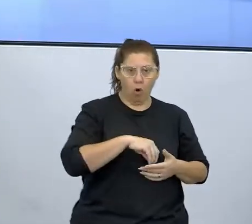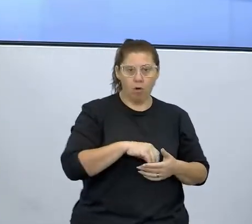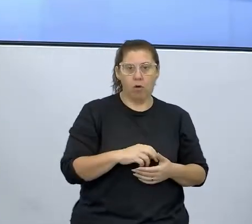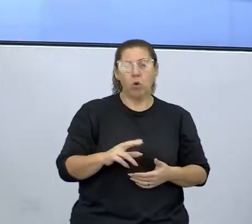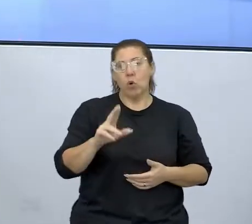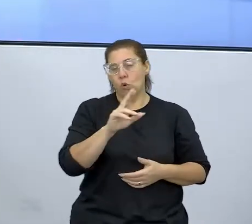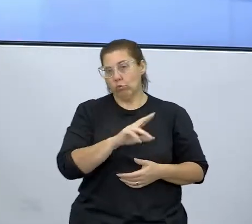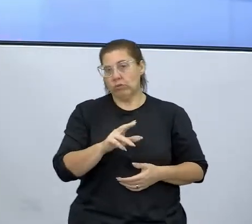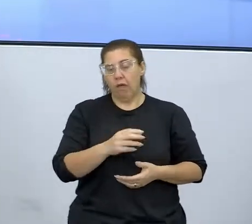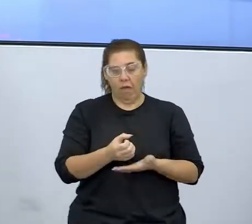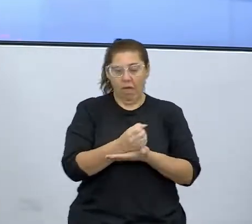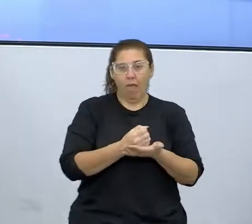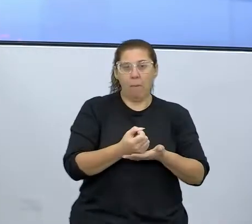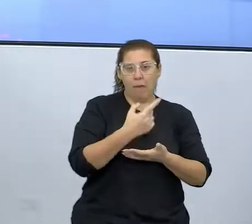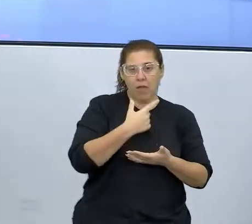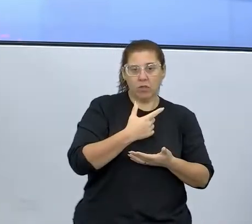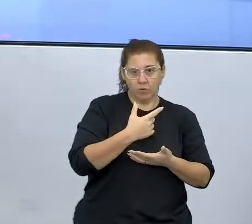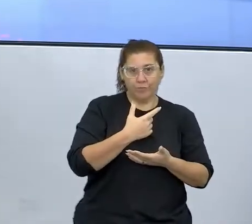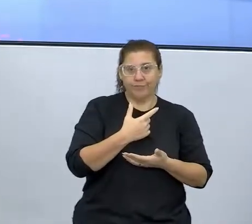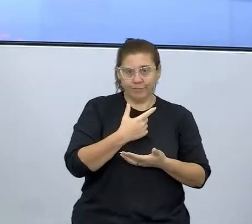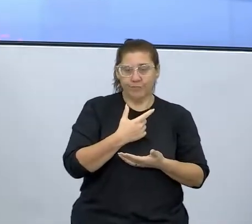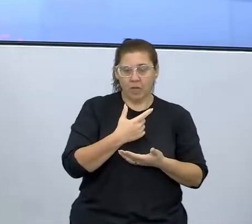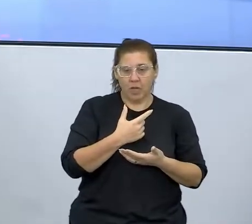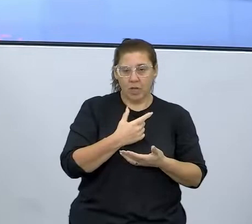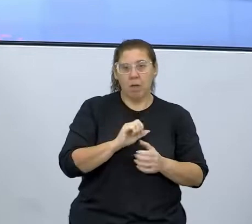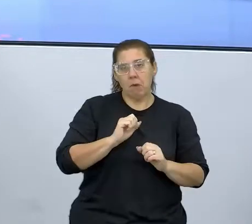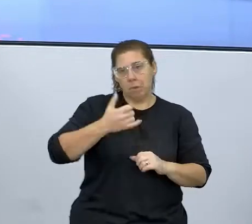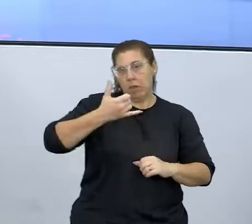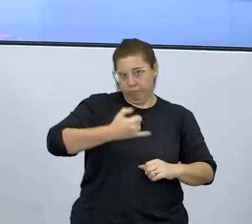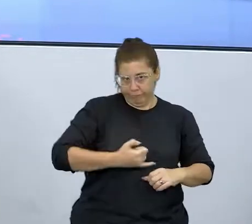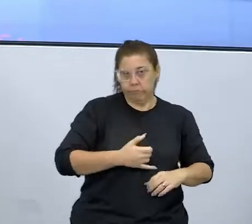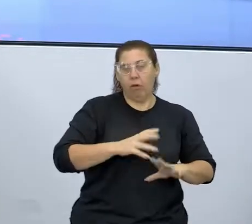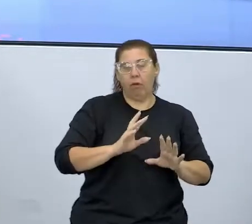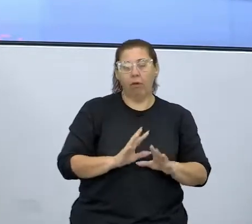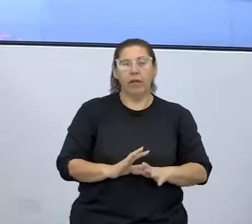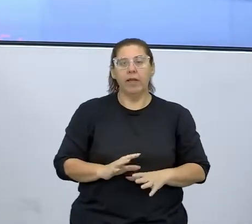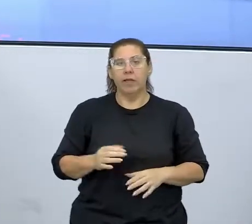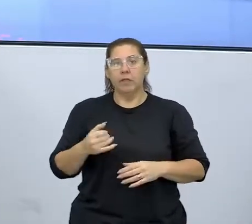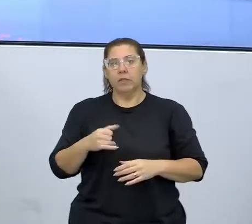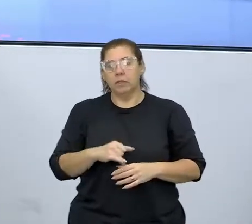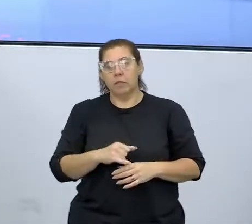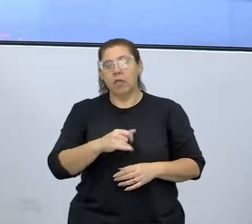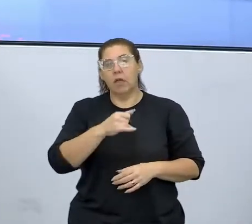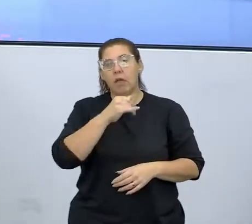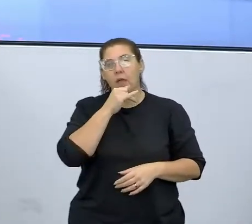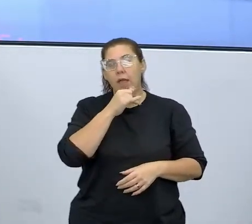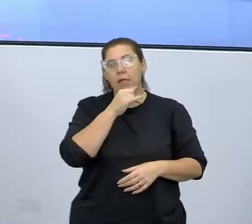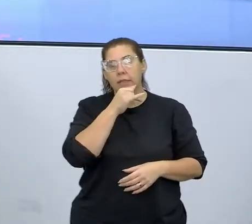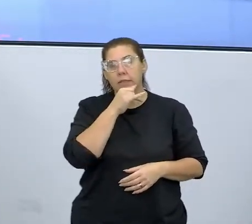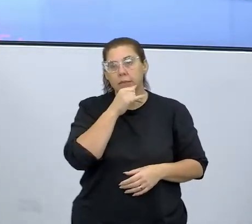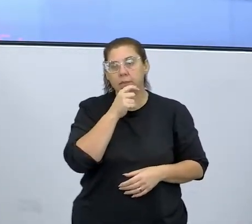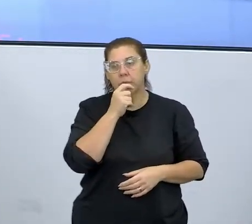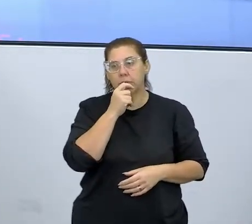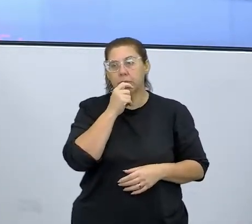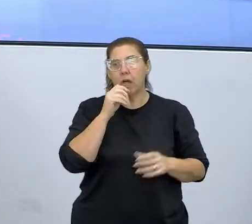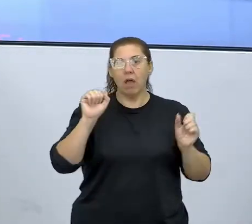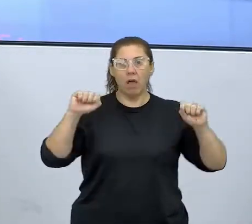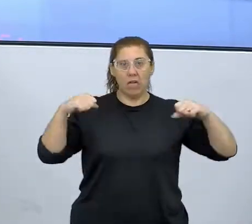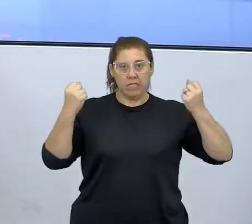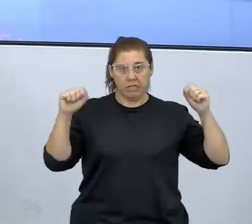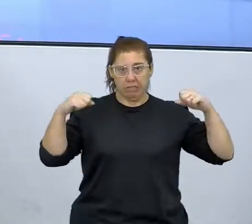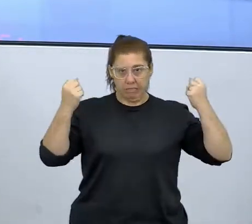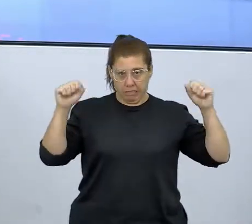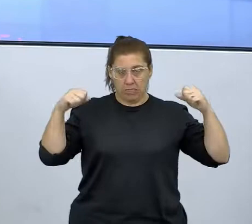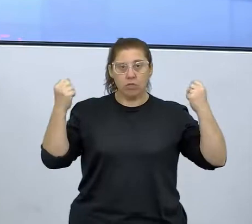de laxantes, tipo, numa rotina, se você faz exercícios de uma